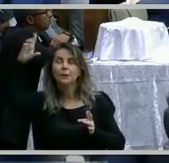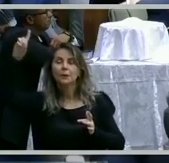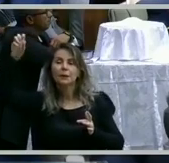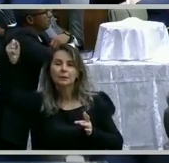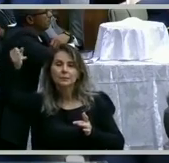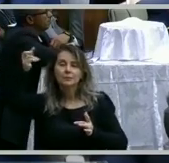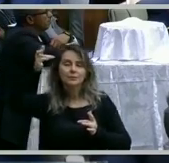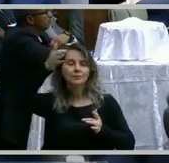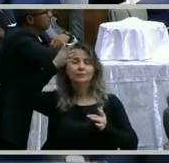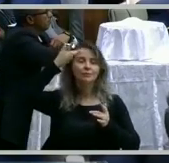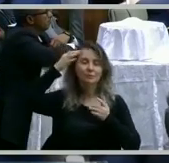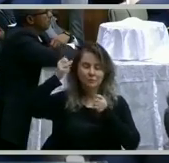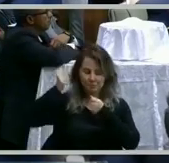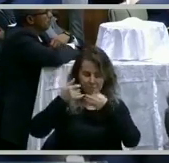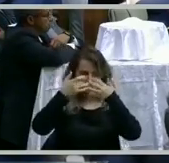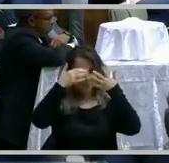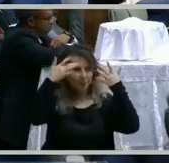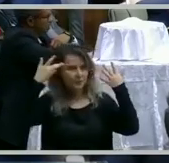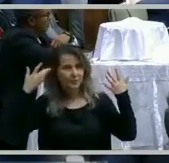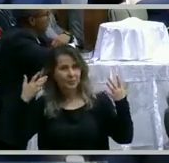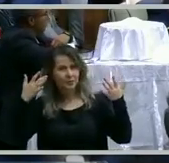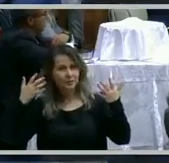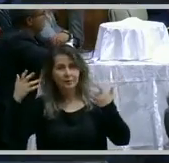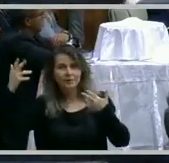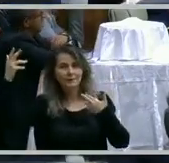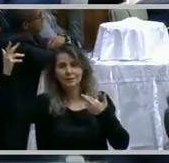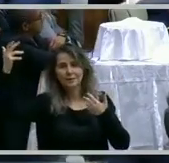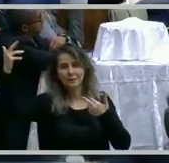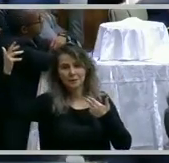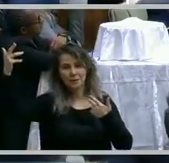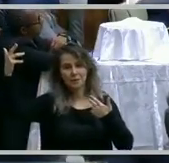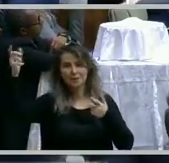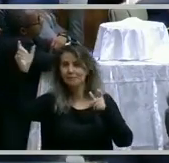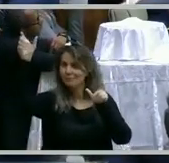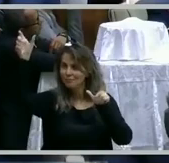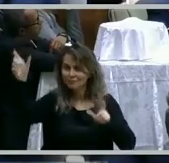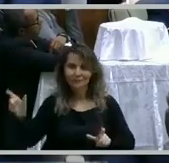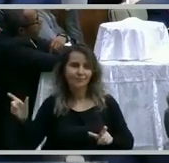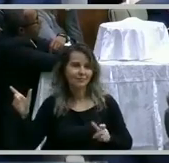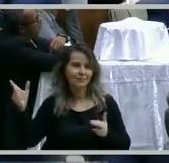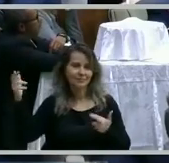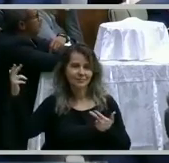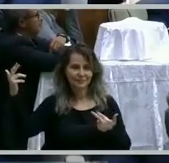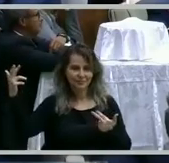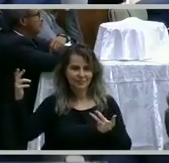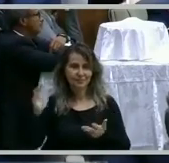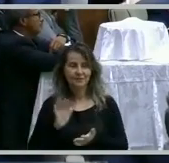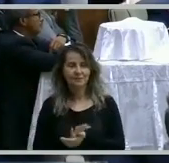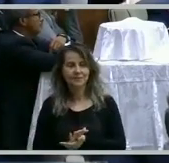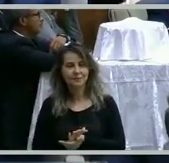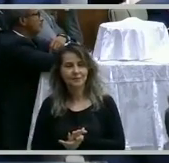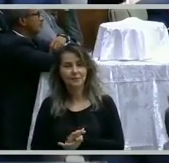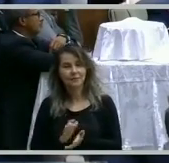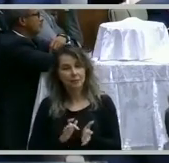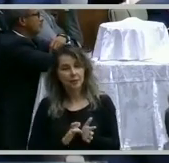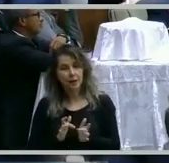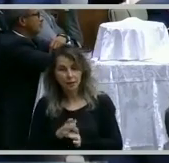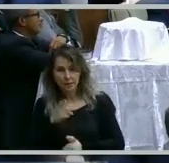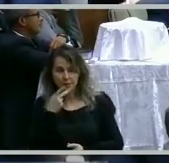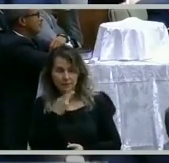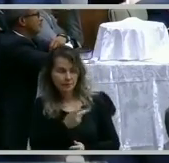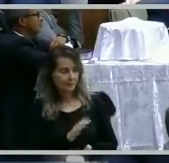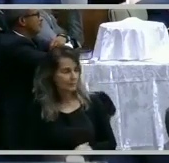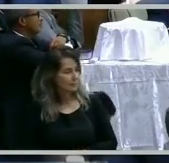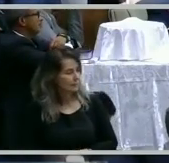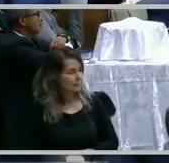expressa imagem da sua pessoa. Aí Jesus disse assim, não se preocupe não,